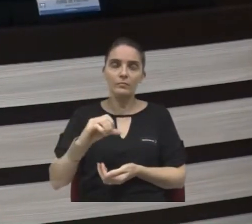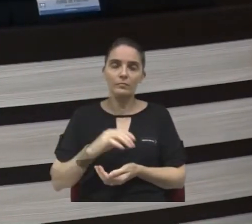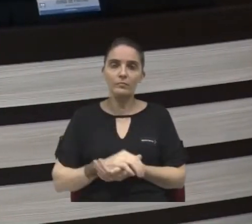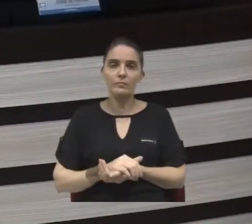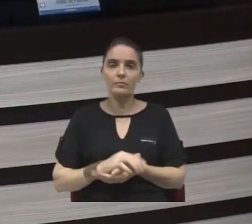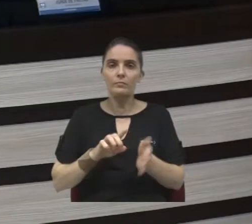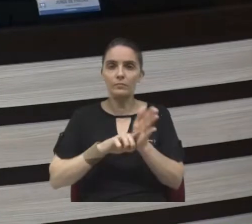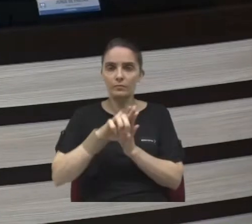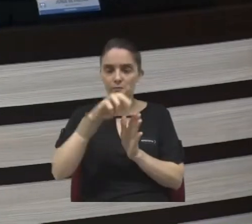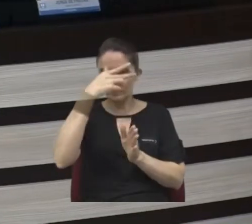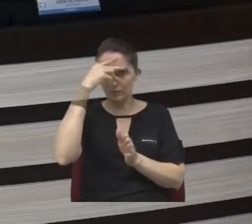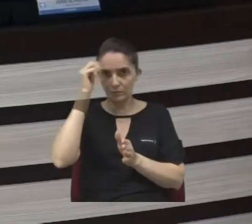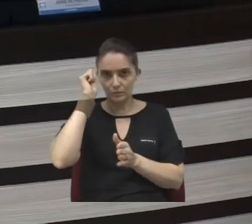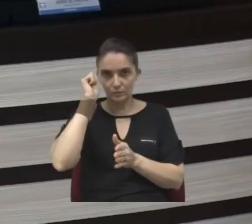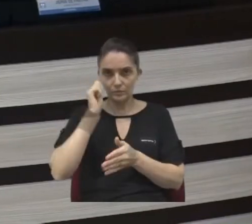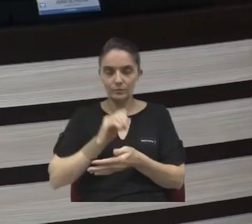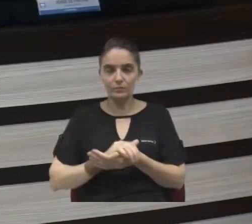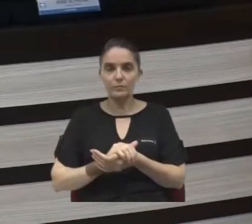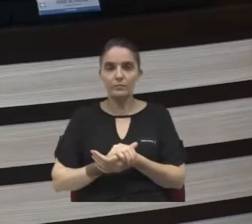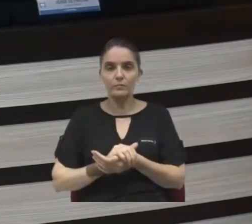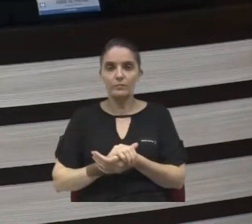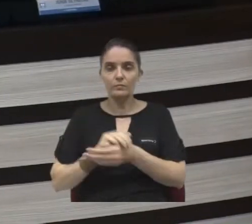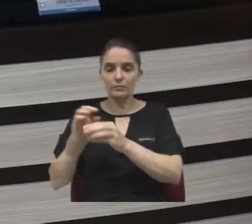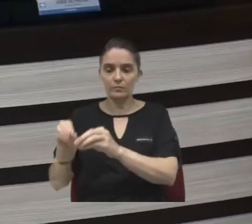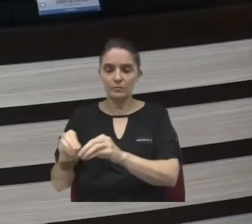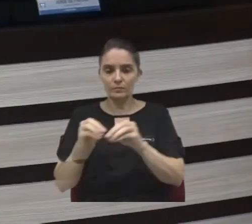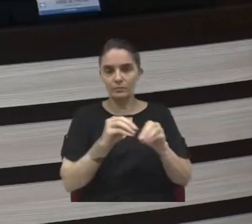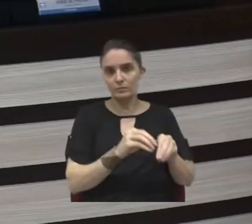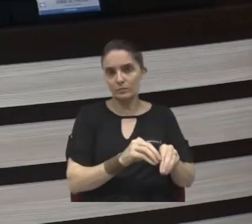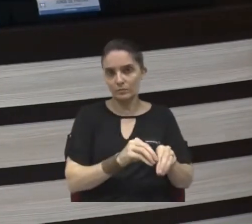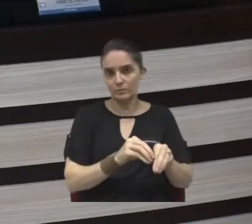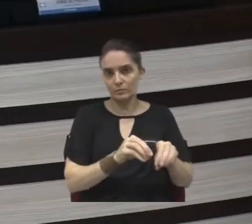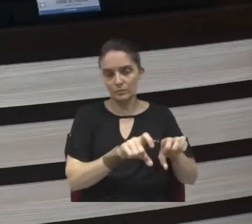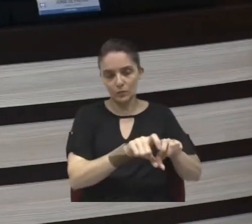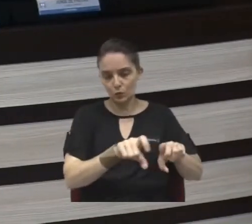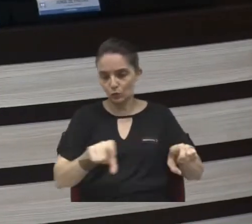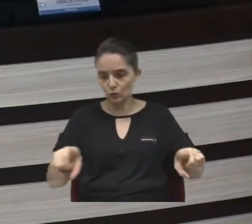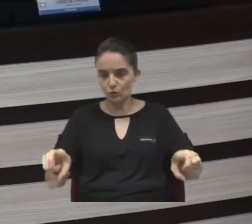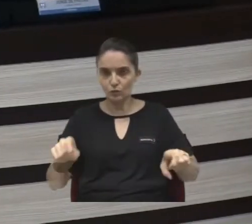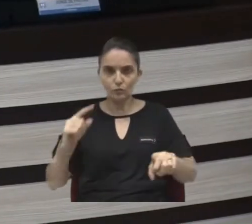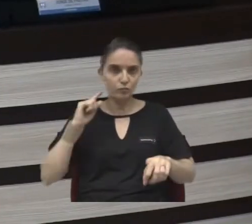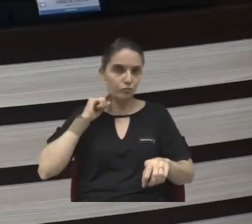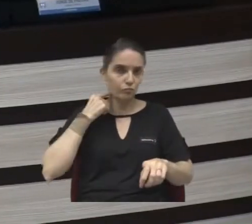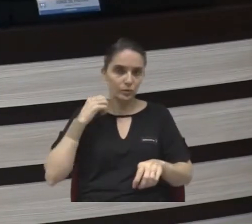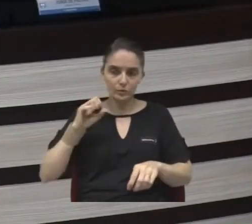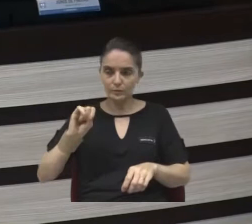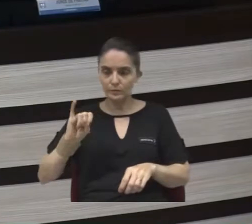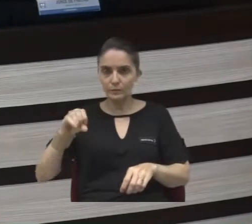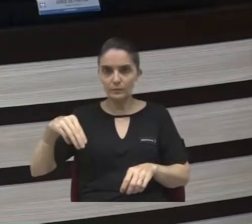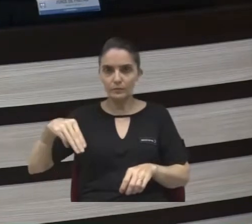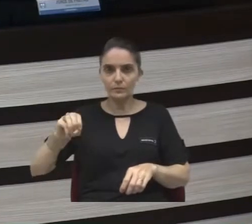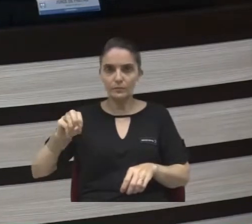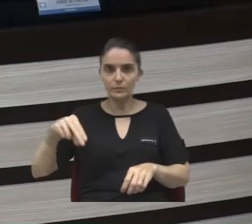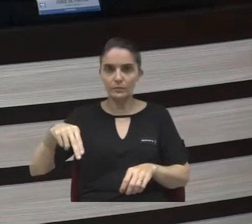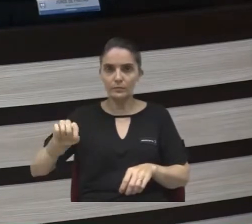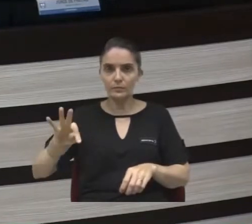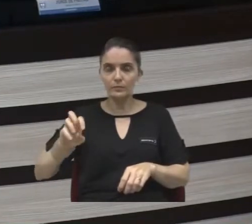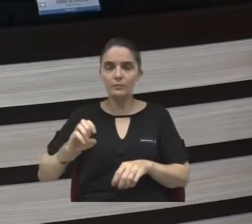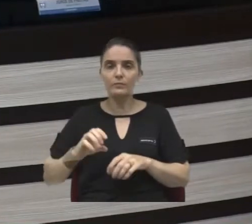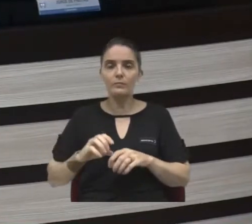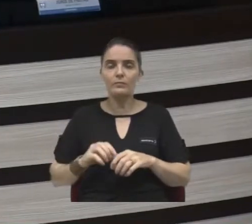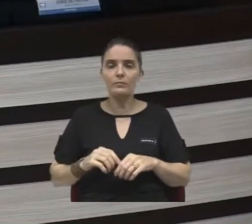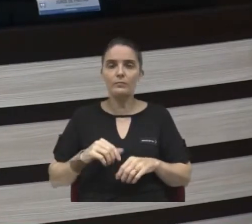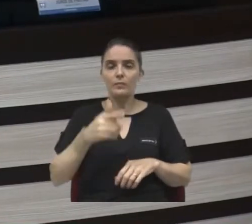informações acerca da mudança do tratamento de esgoto do Simonete para Águas da Serra. Autoria vereadora